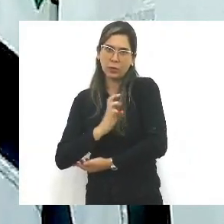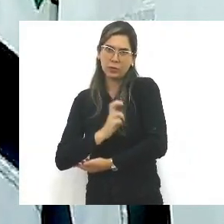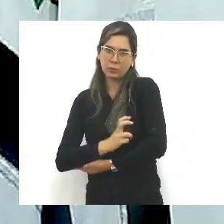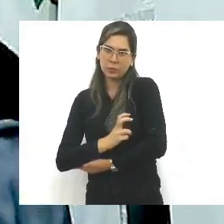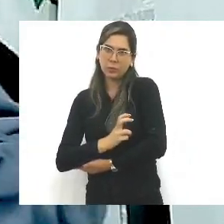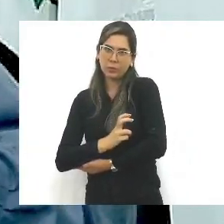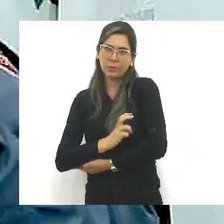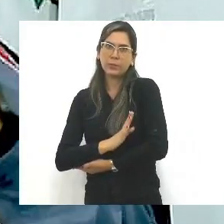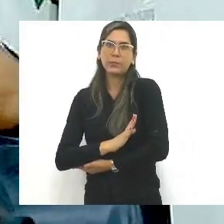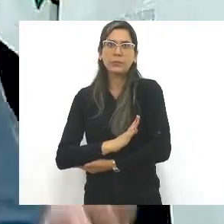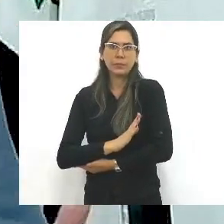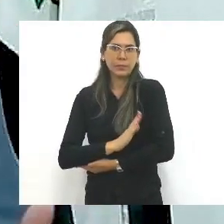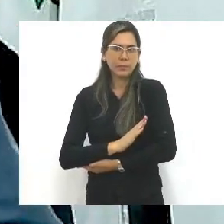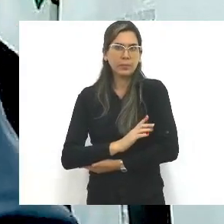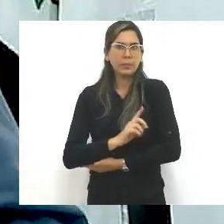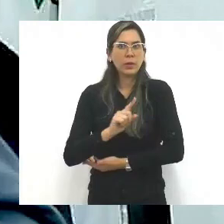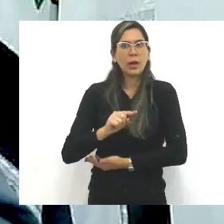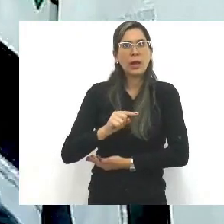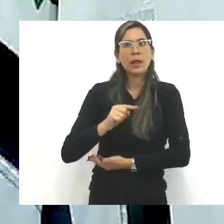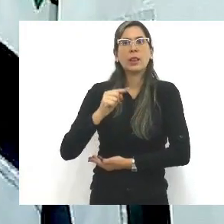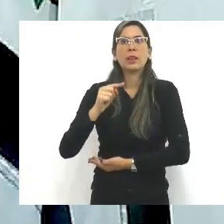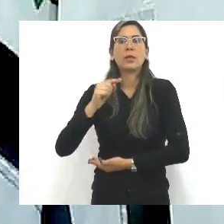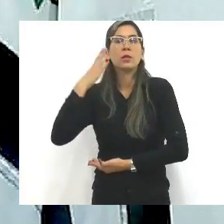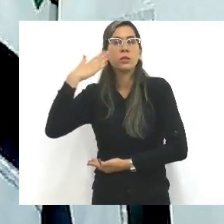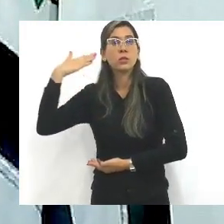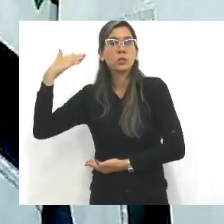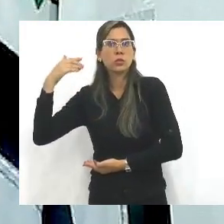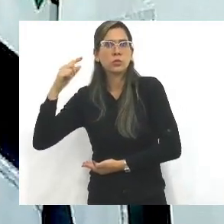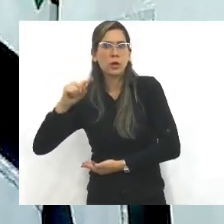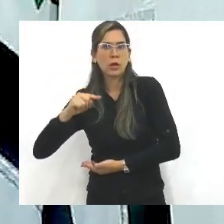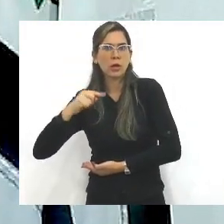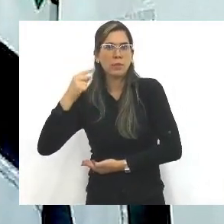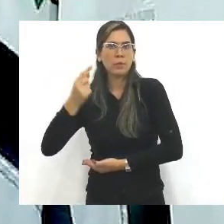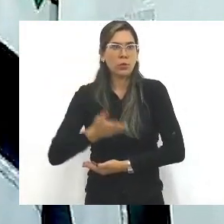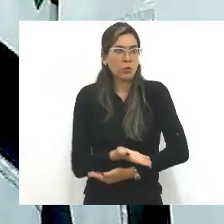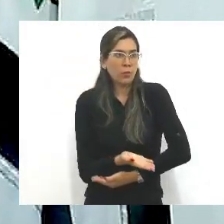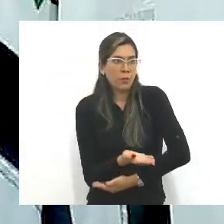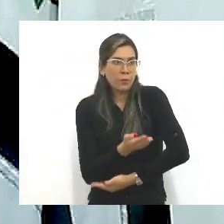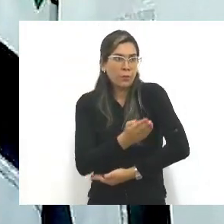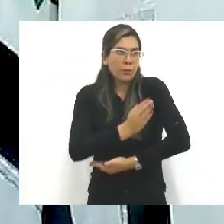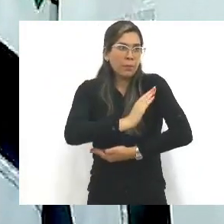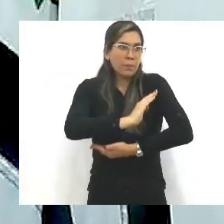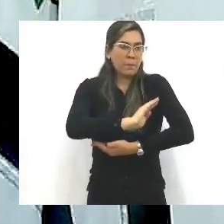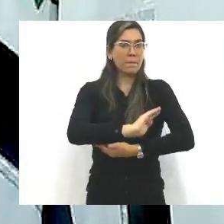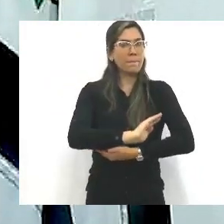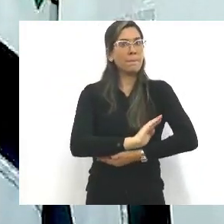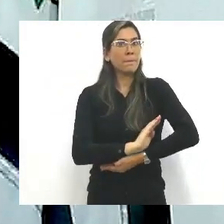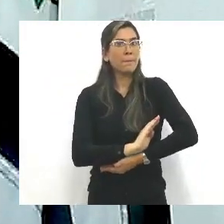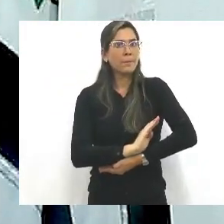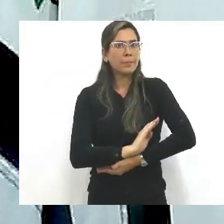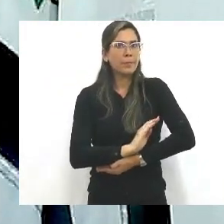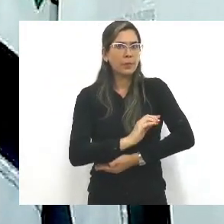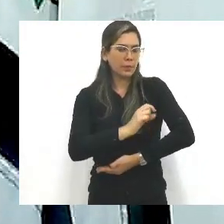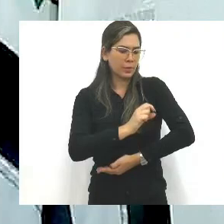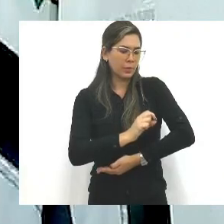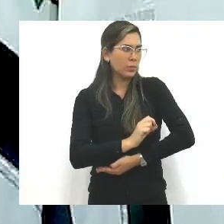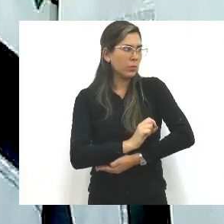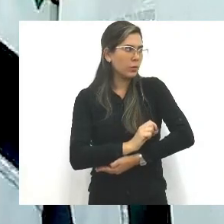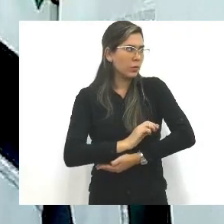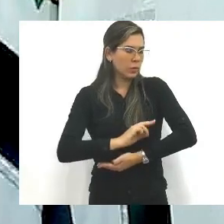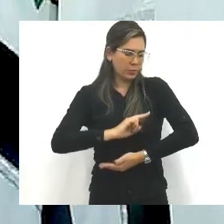Se caso não tiver o sucesso, você retorna o bebê aqui, com a cabecinha inclinada, e aí você faz